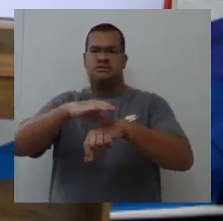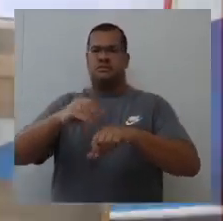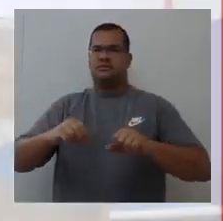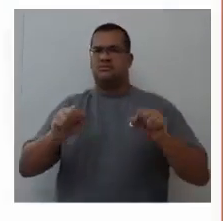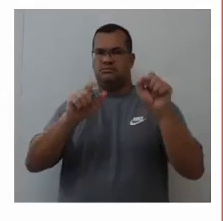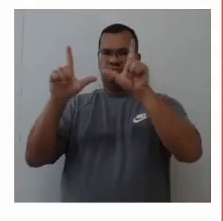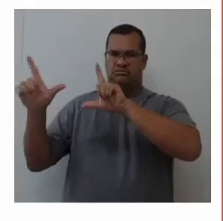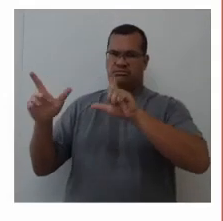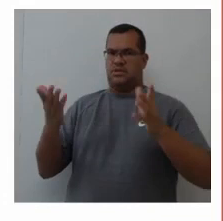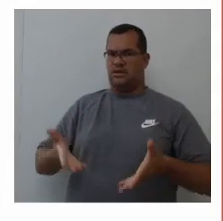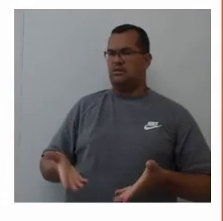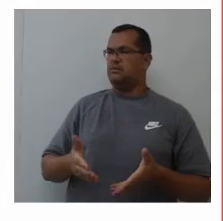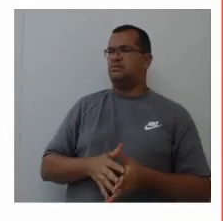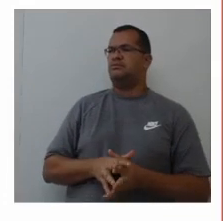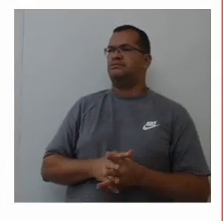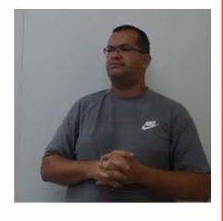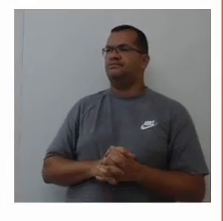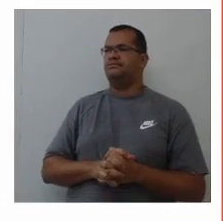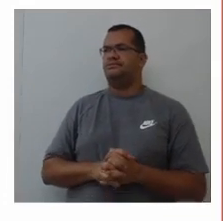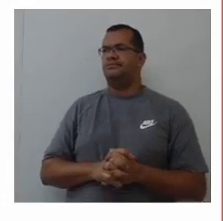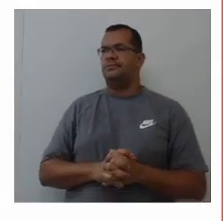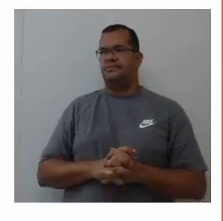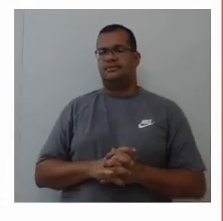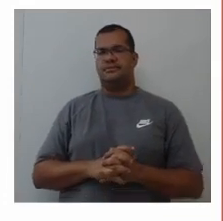geral, é o seguinte,